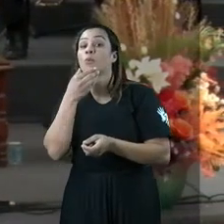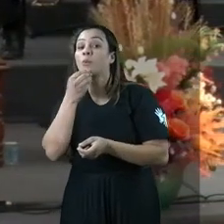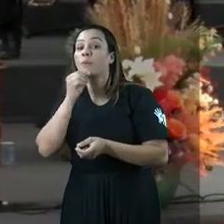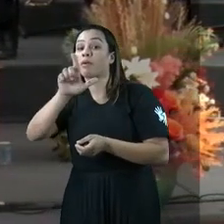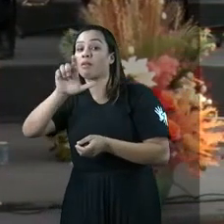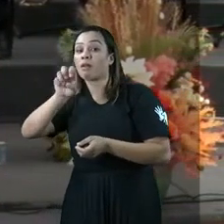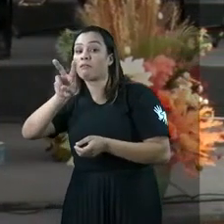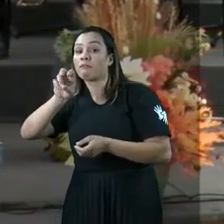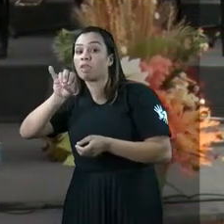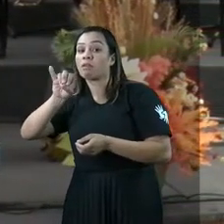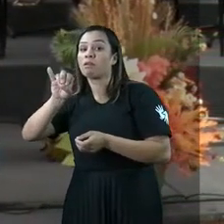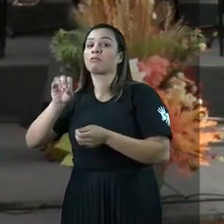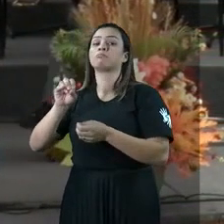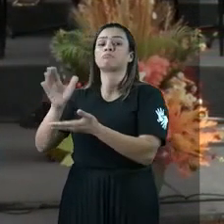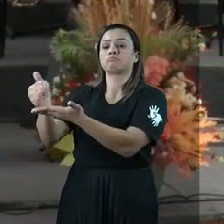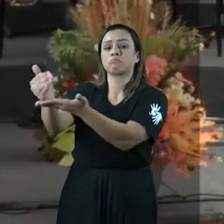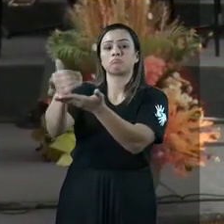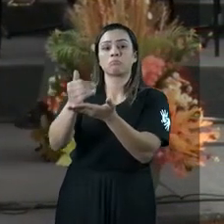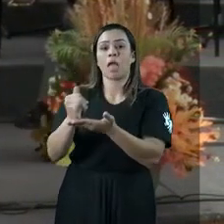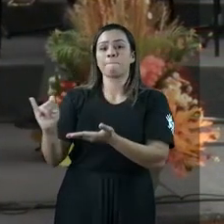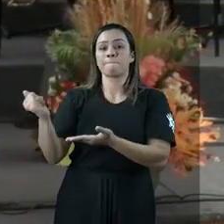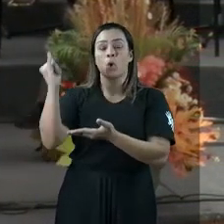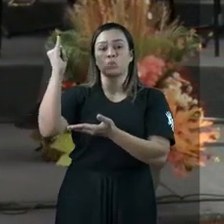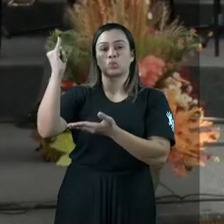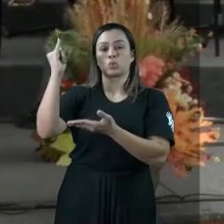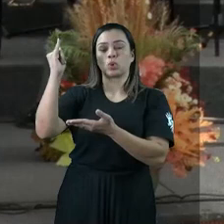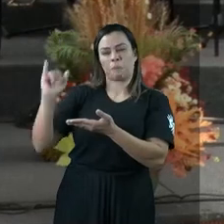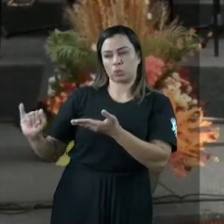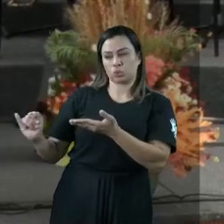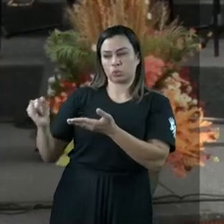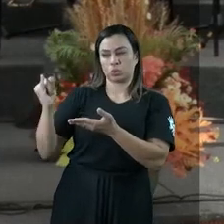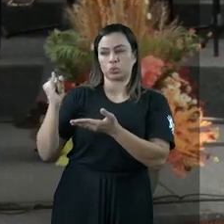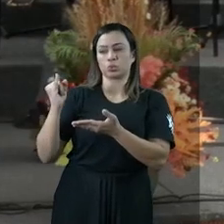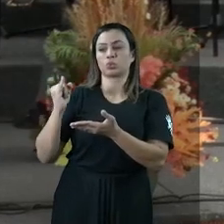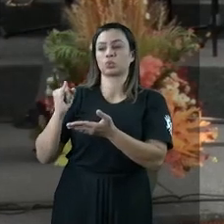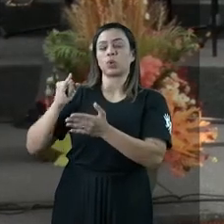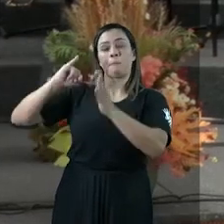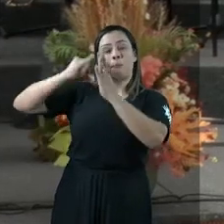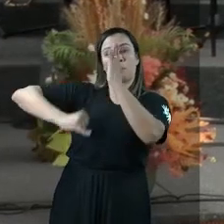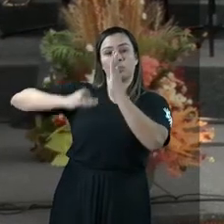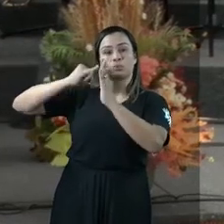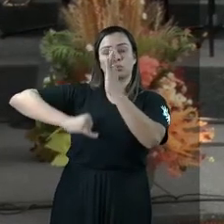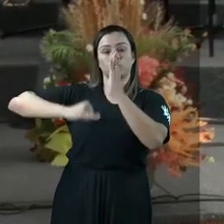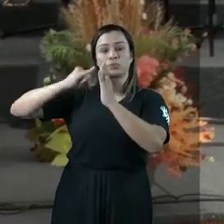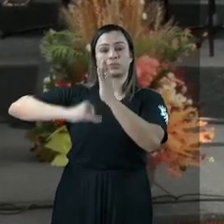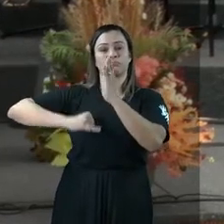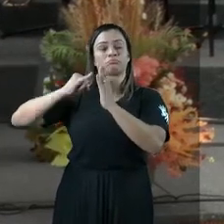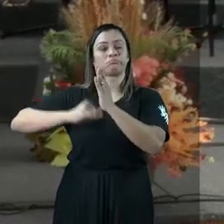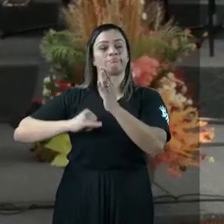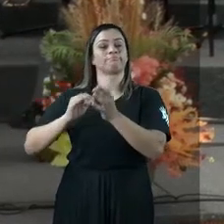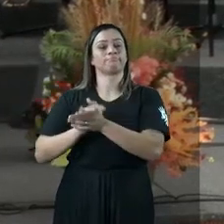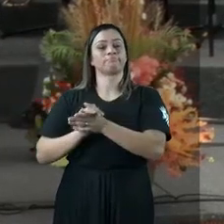Porque Pedro havia perdido tudo que ele achou que iria conquistar. E ele está com o